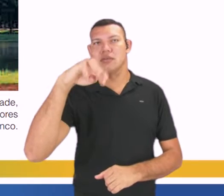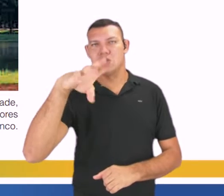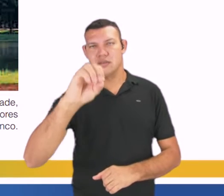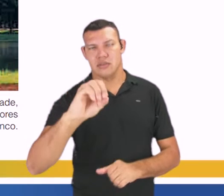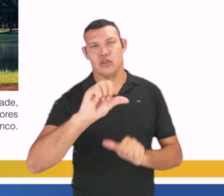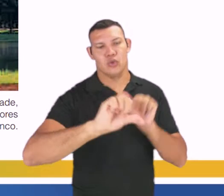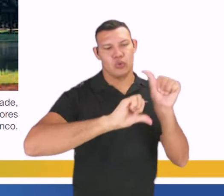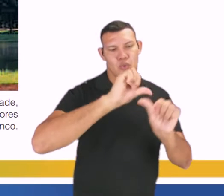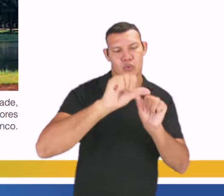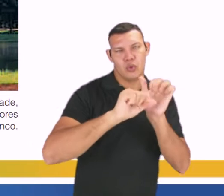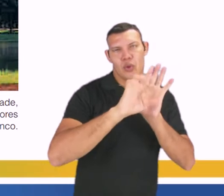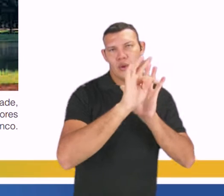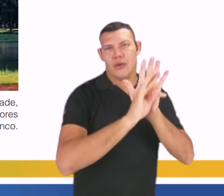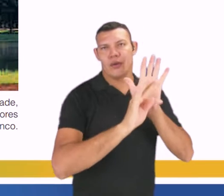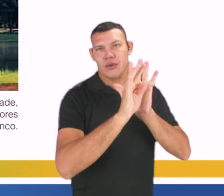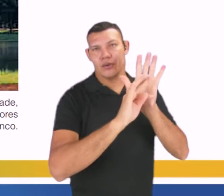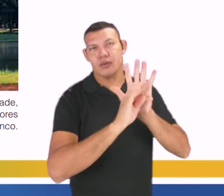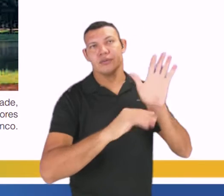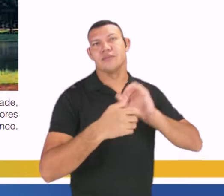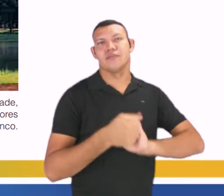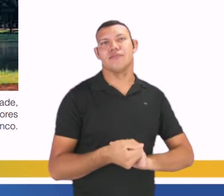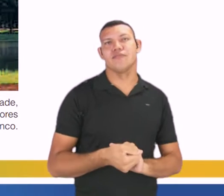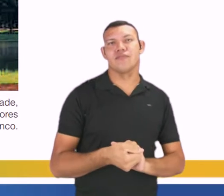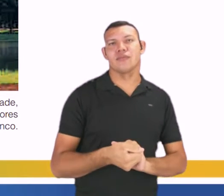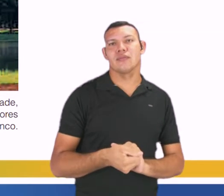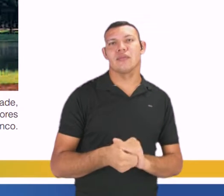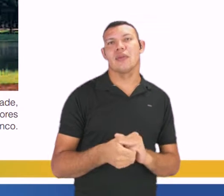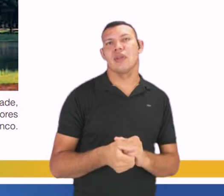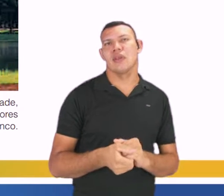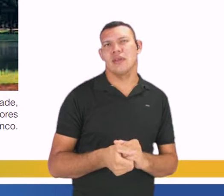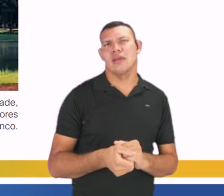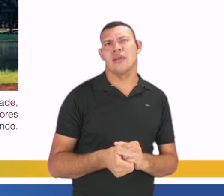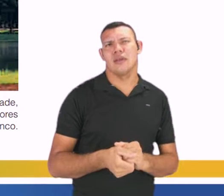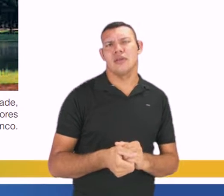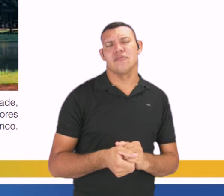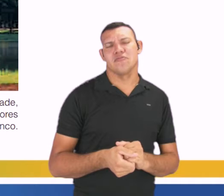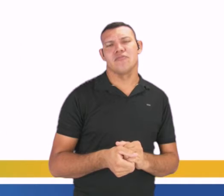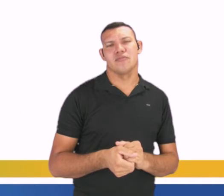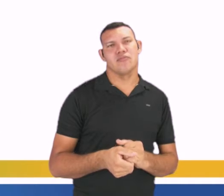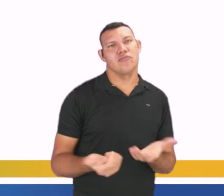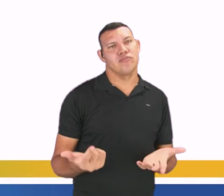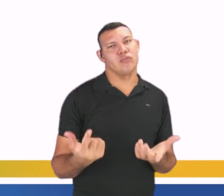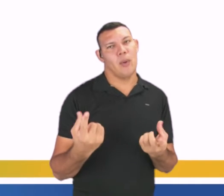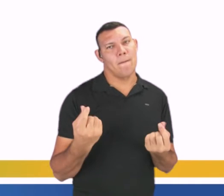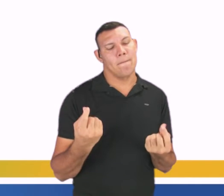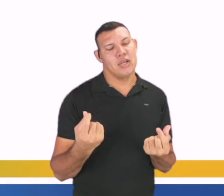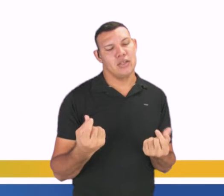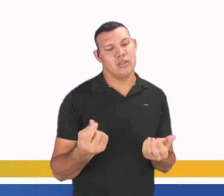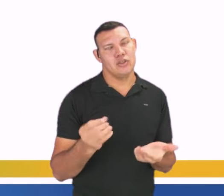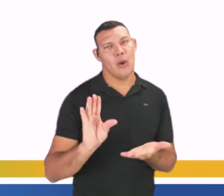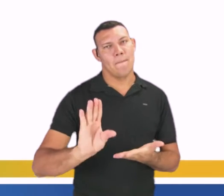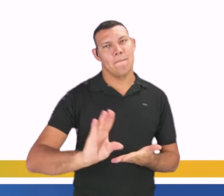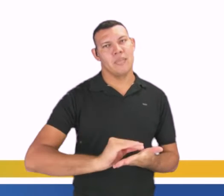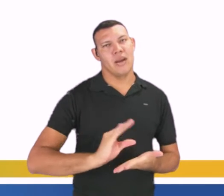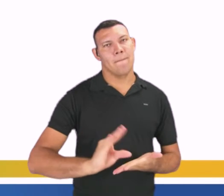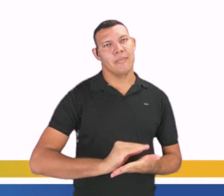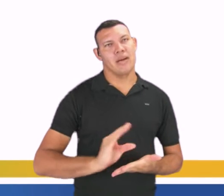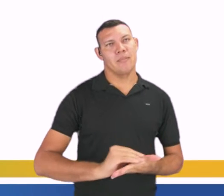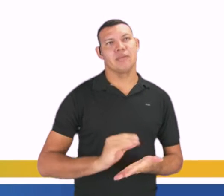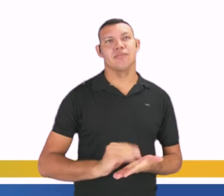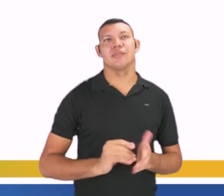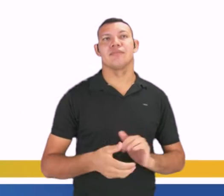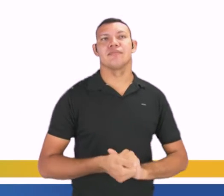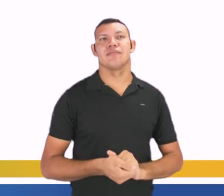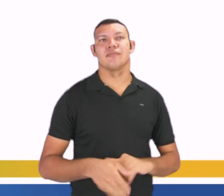fórmula, Buscando assim tornar algo até mais econômico. Nós temos exemplo de